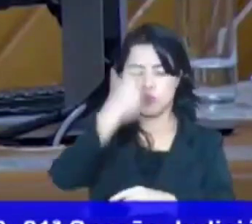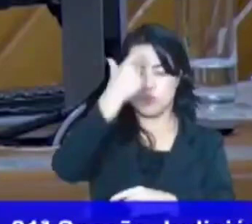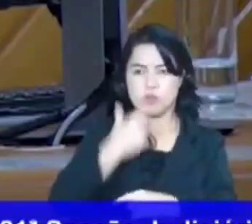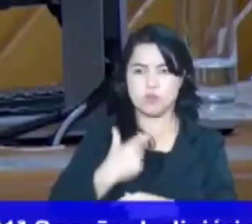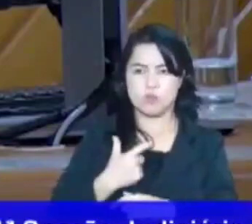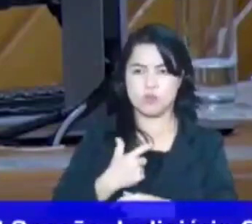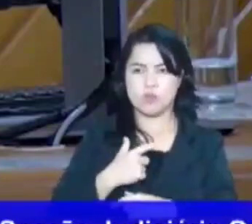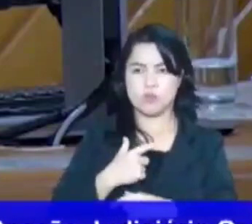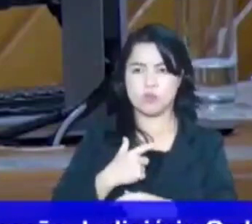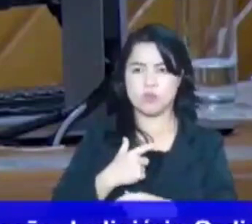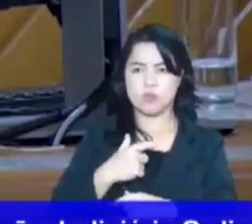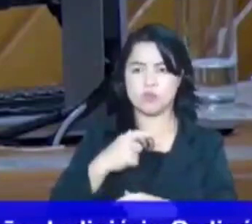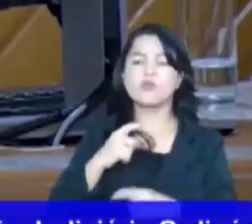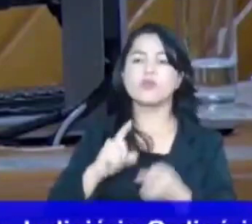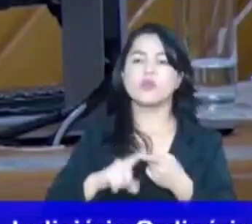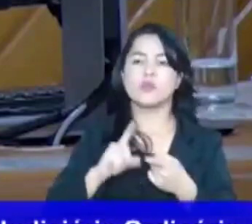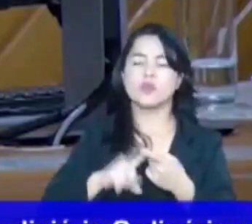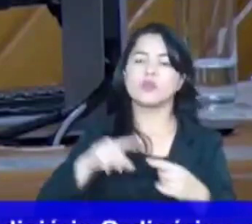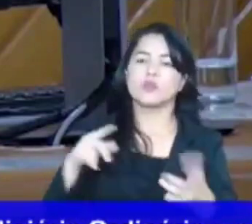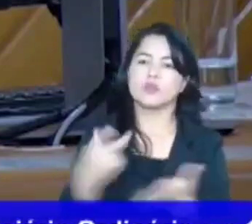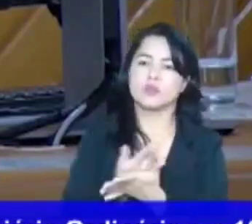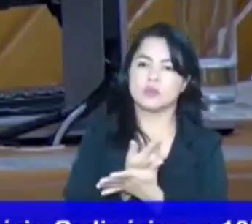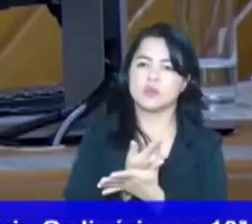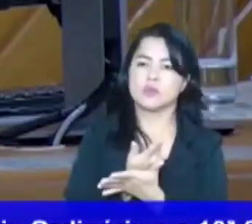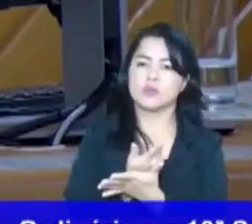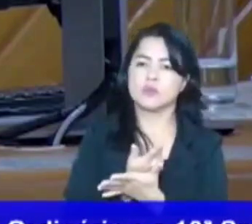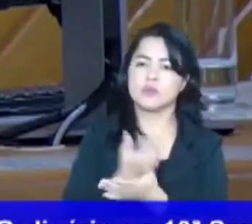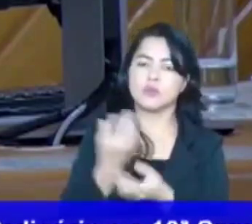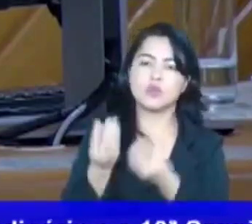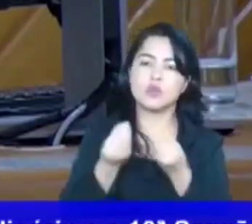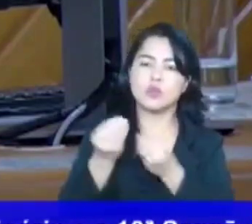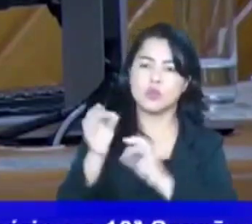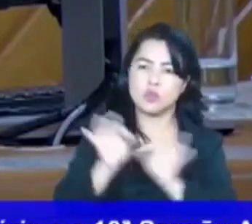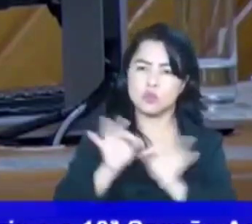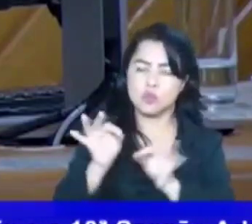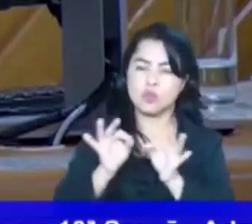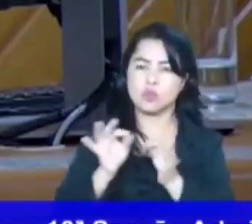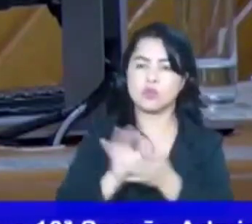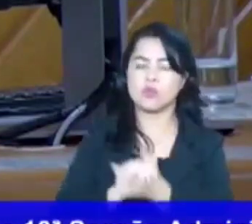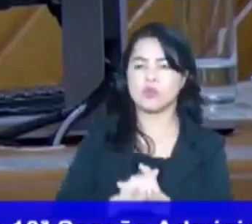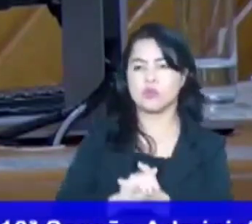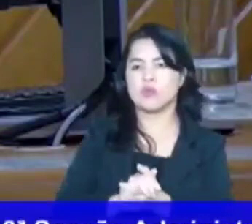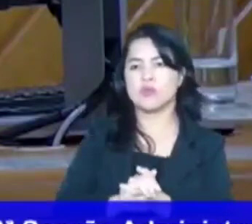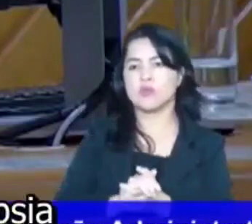do seu agente e das circunstâncias em que elas ocorreram, em que ela ocorreu,